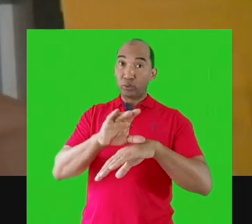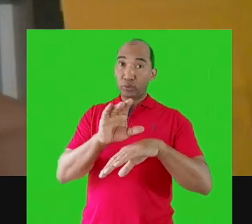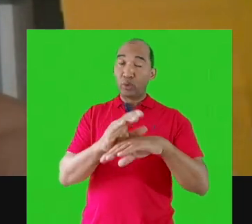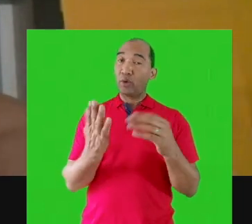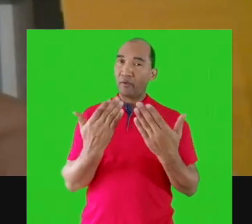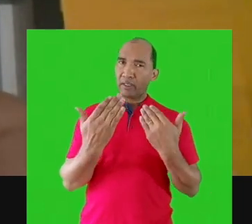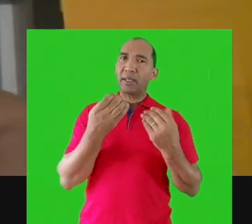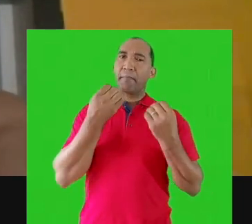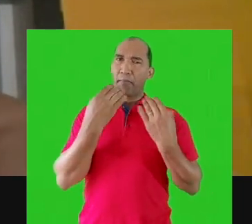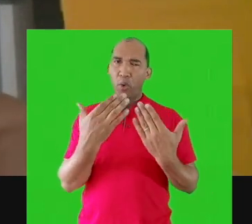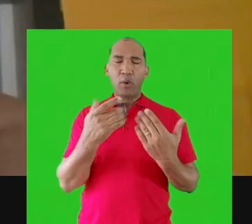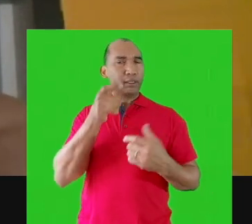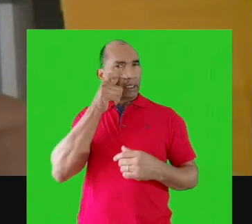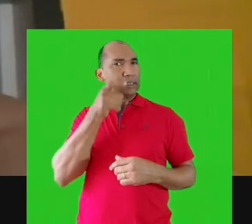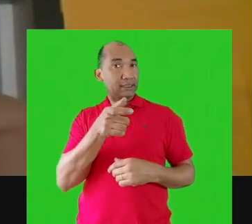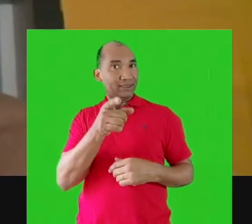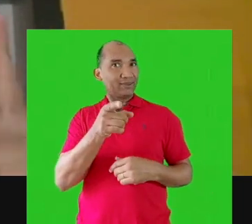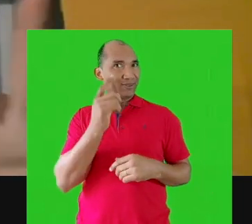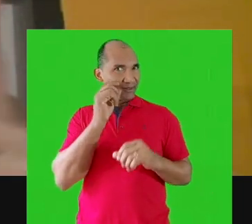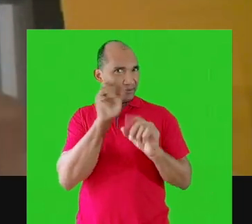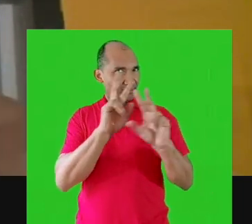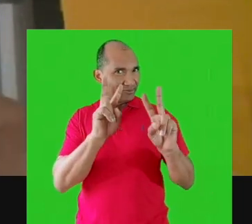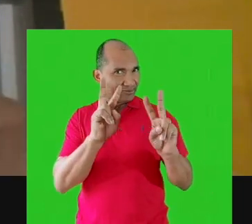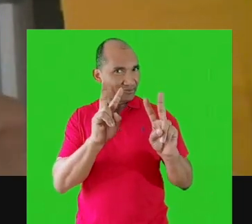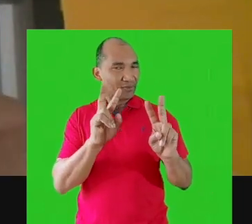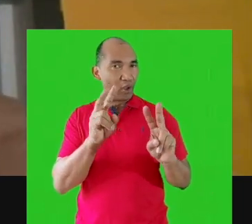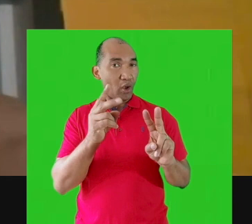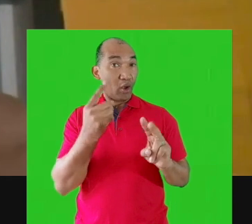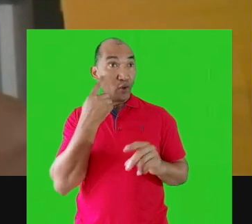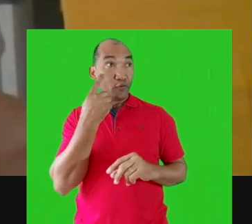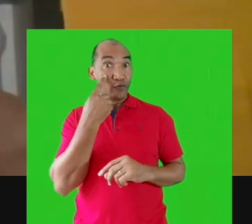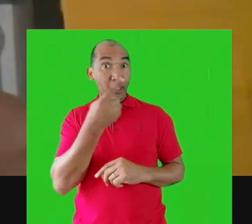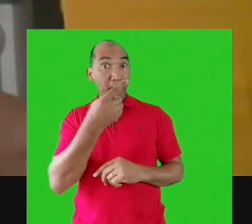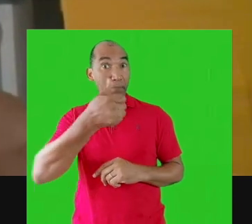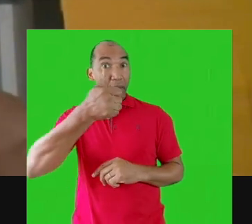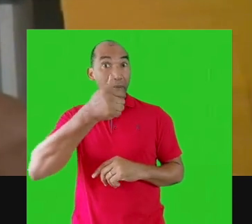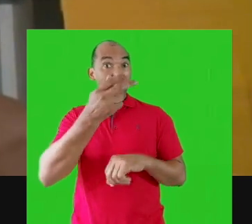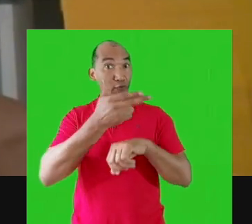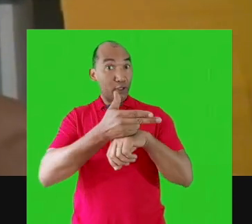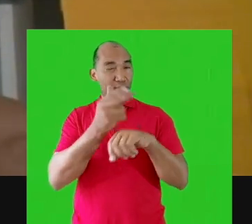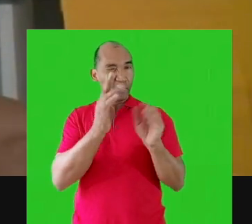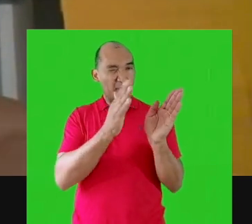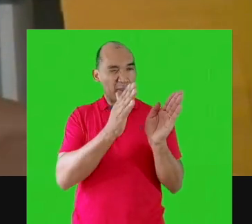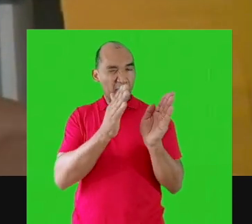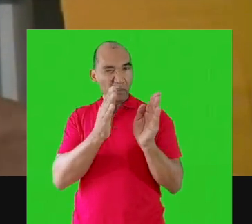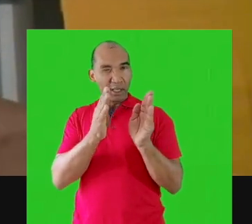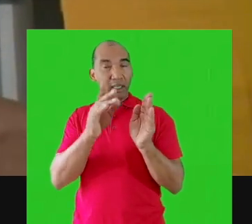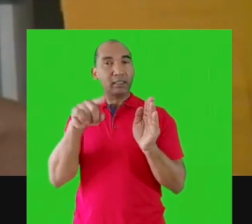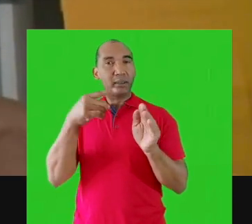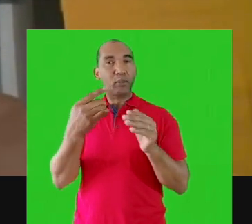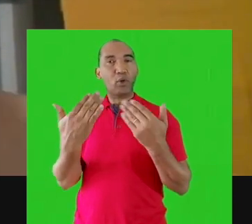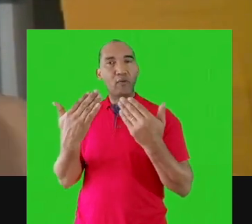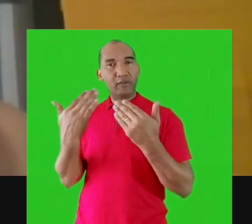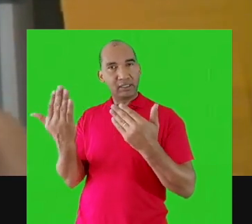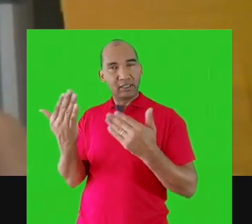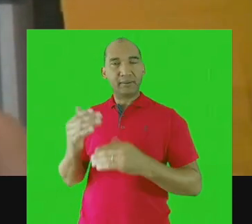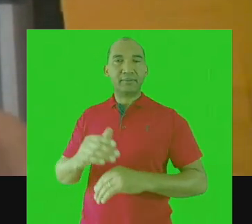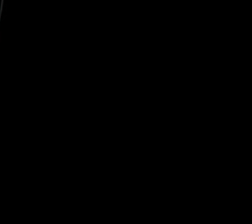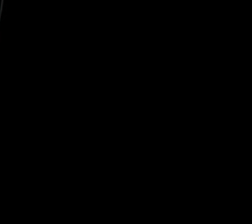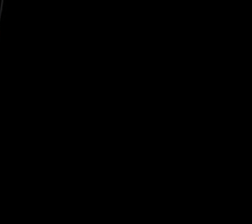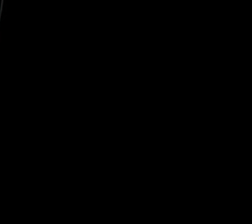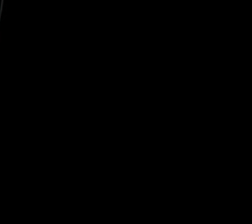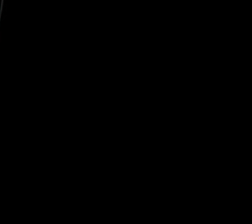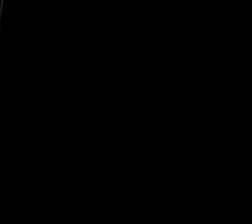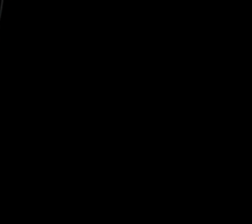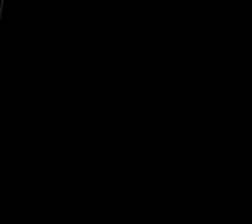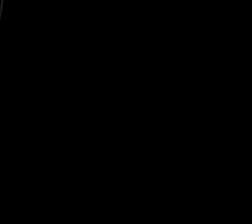A conversa tá boa, tá interessante, se liga aí. Coloca um pedacinho aí do primeiro vídeo e vamos prosear com o André.